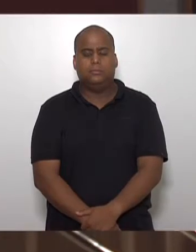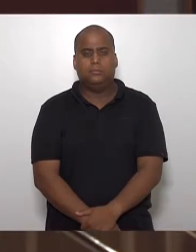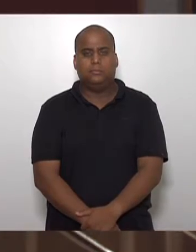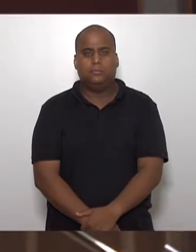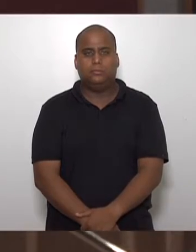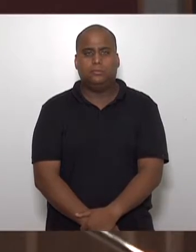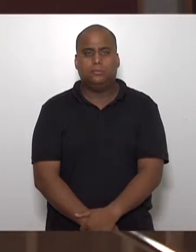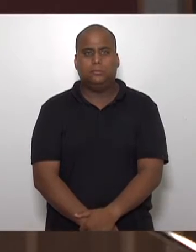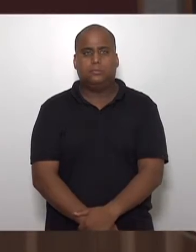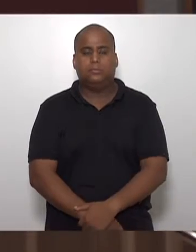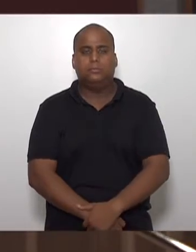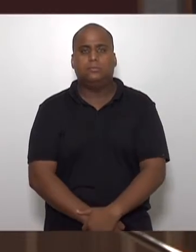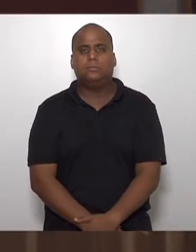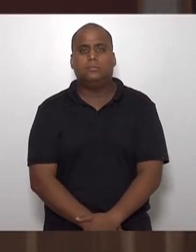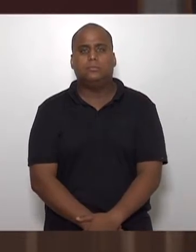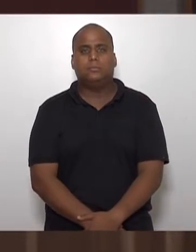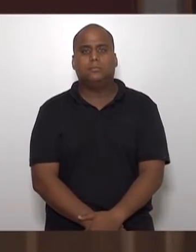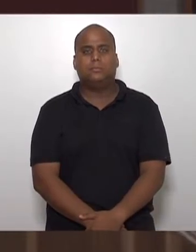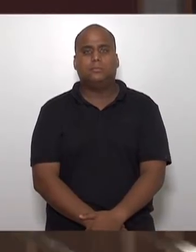opel